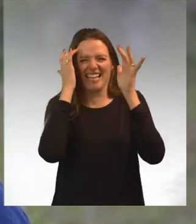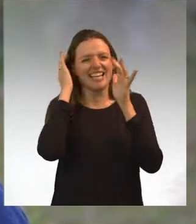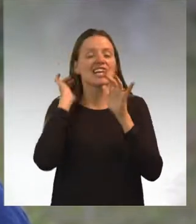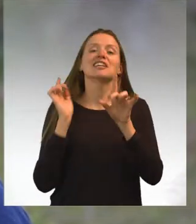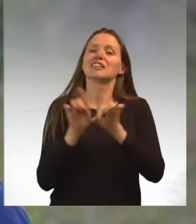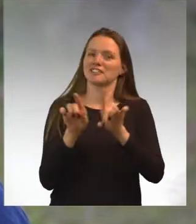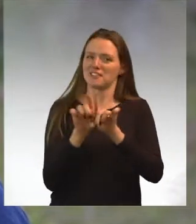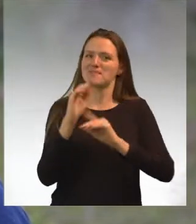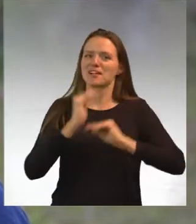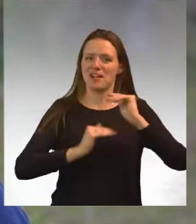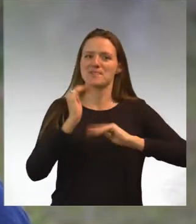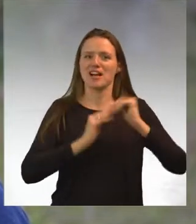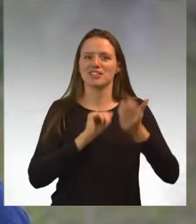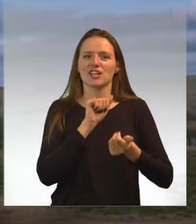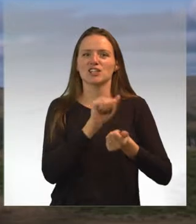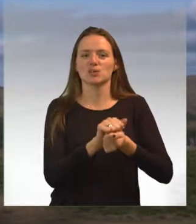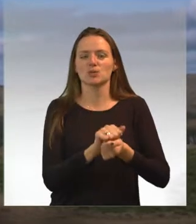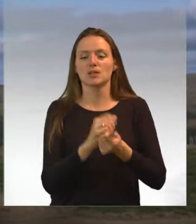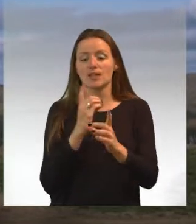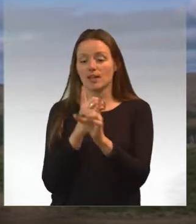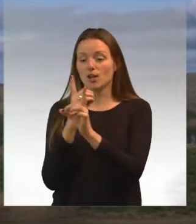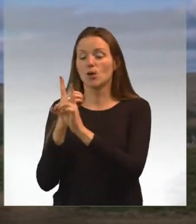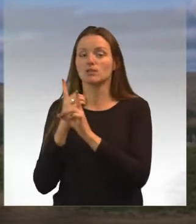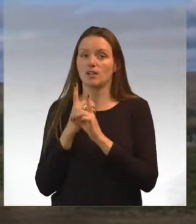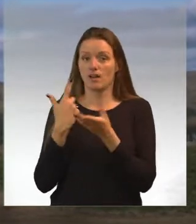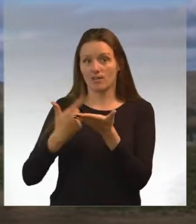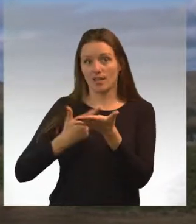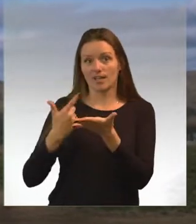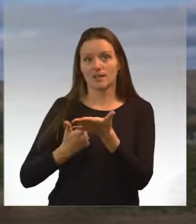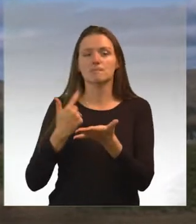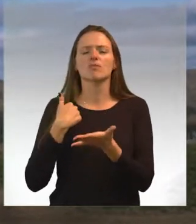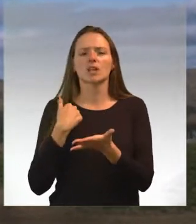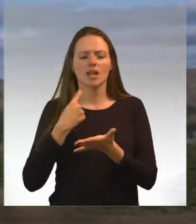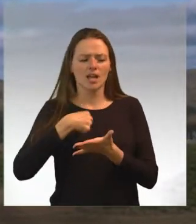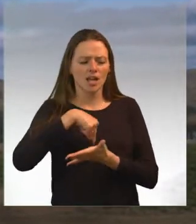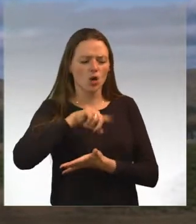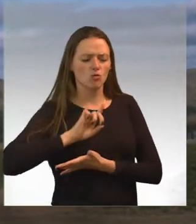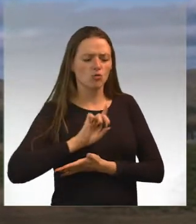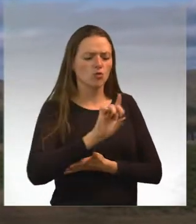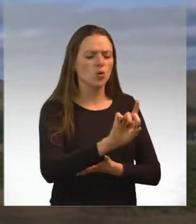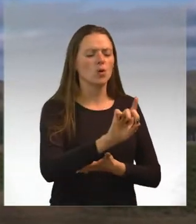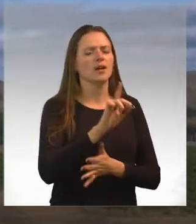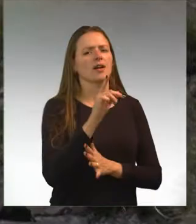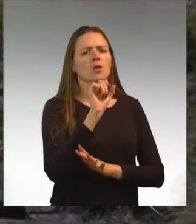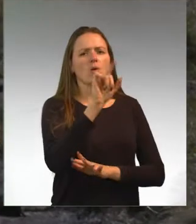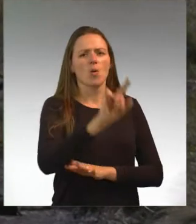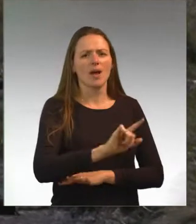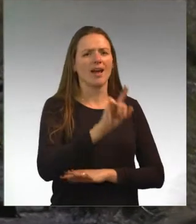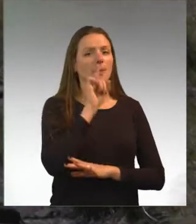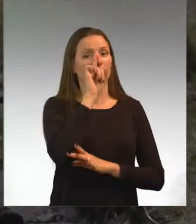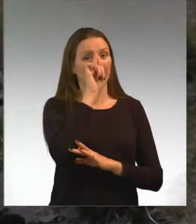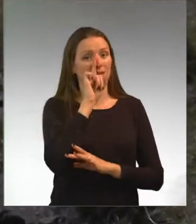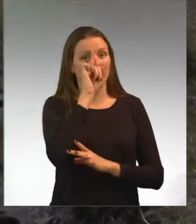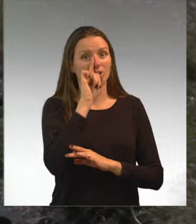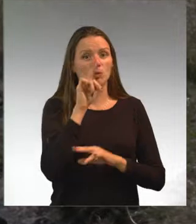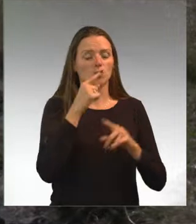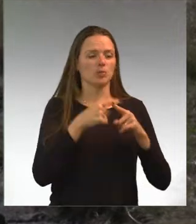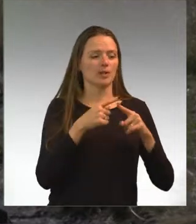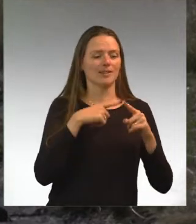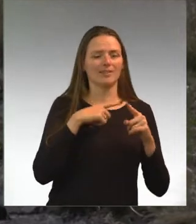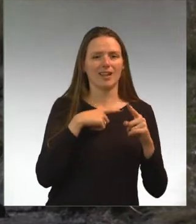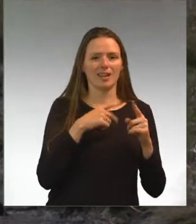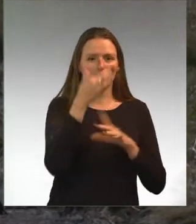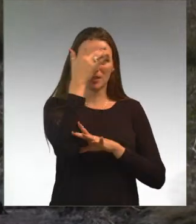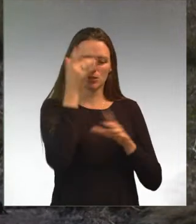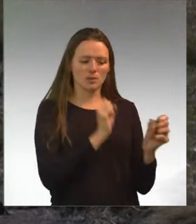também. E achar em livros. Aí falei tudo, o perigo de madeireiros lá. Não lembro